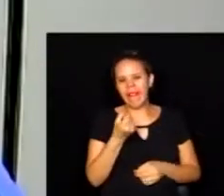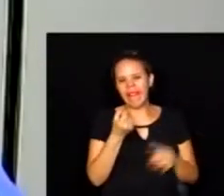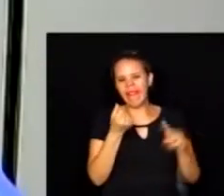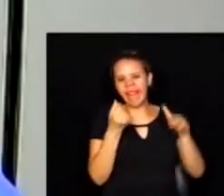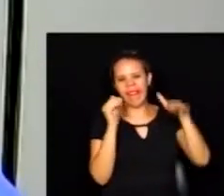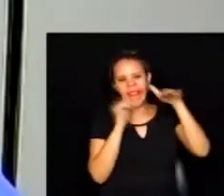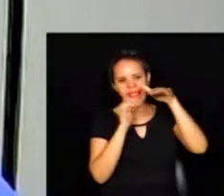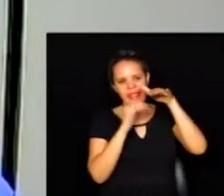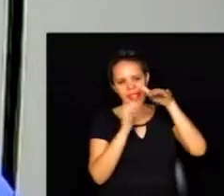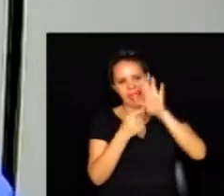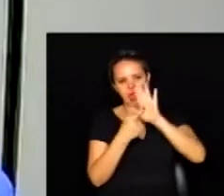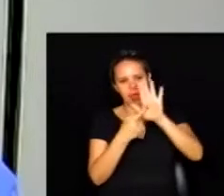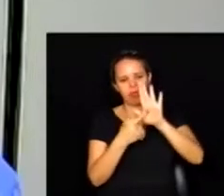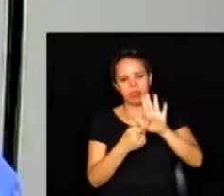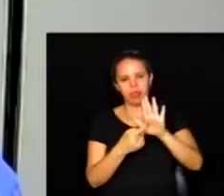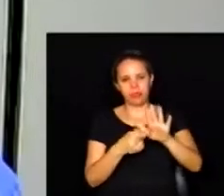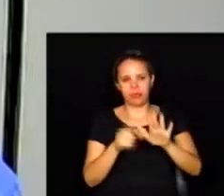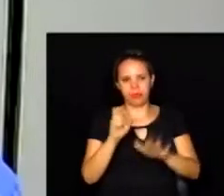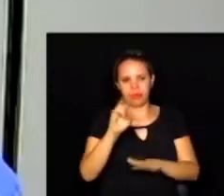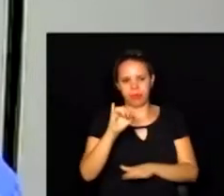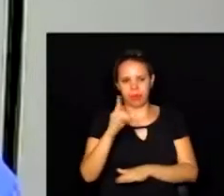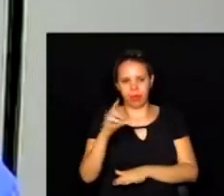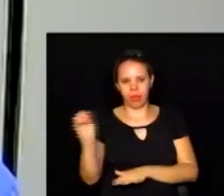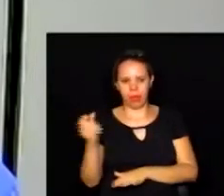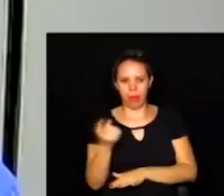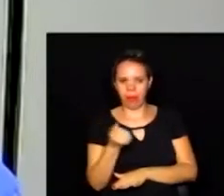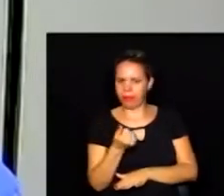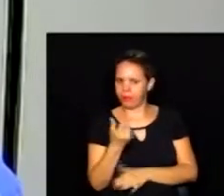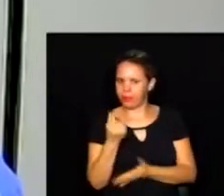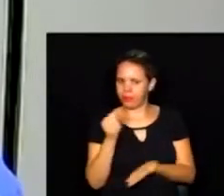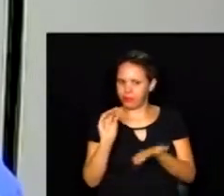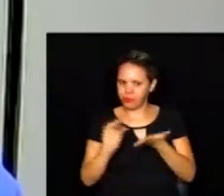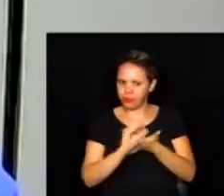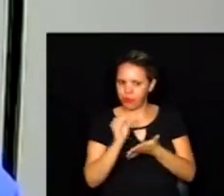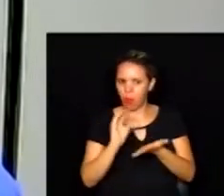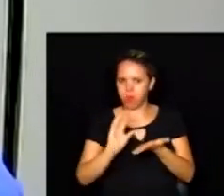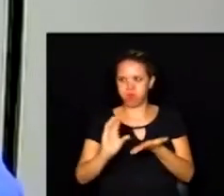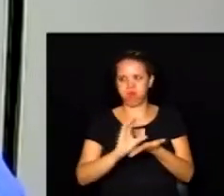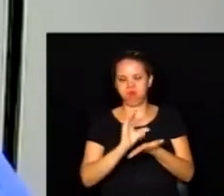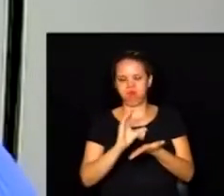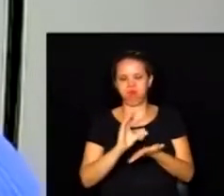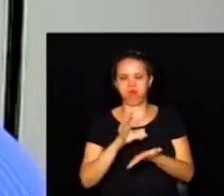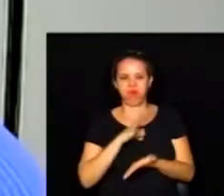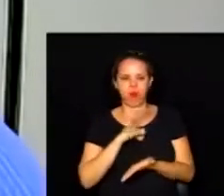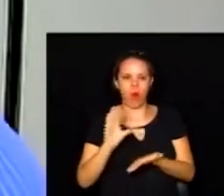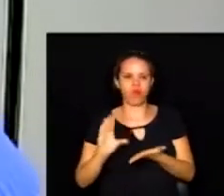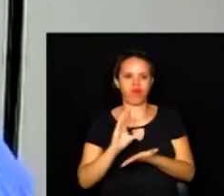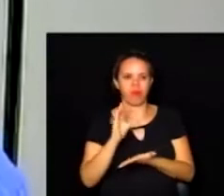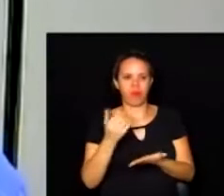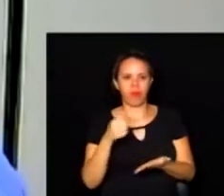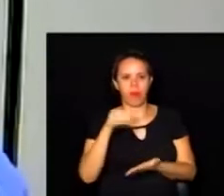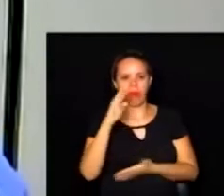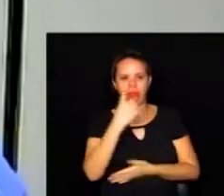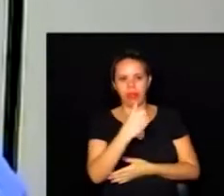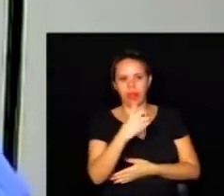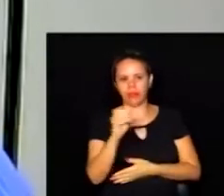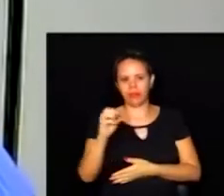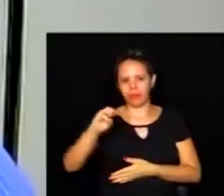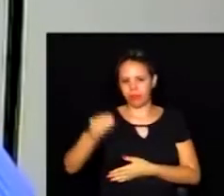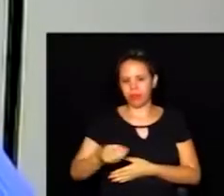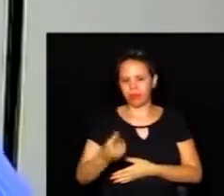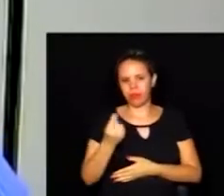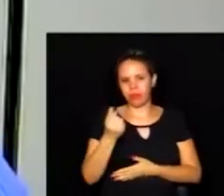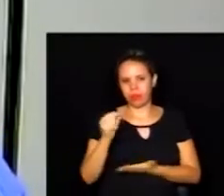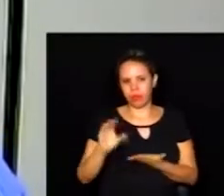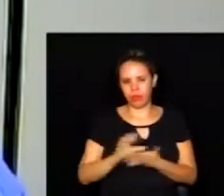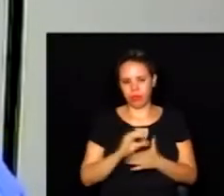viram pela apresentação do Reinaldo, não foram poucos recursos, a cidade recebeu mais de 100 milhões de